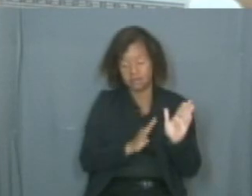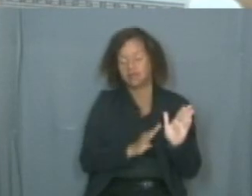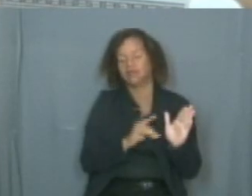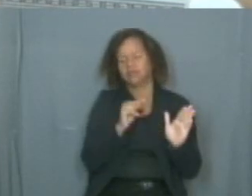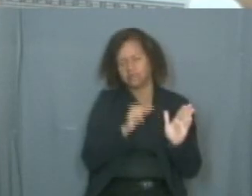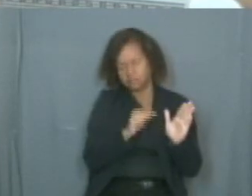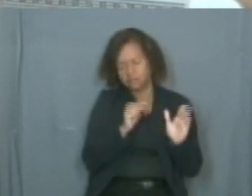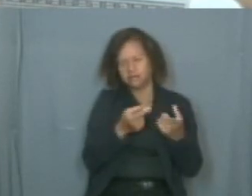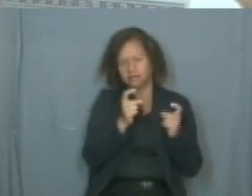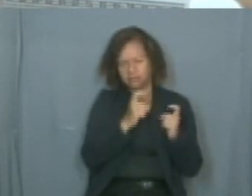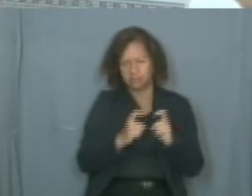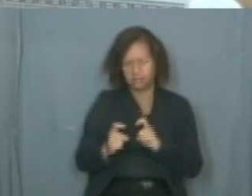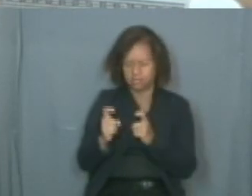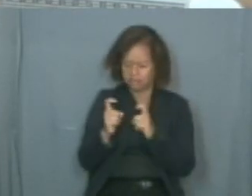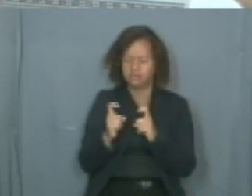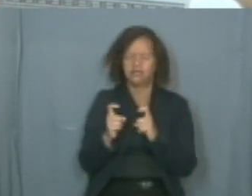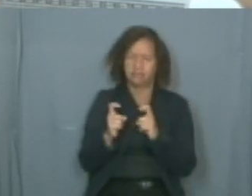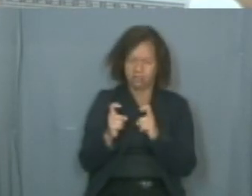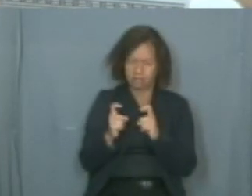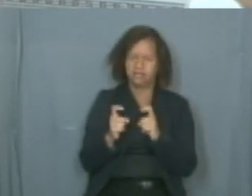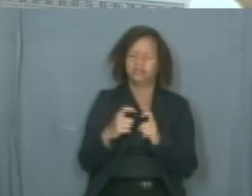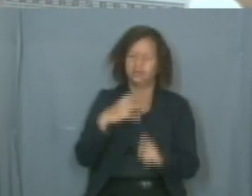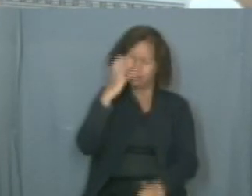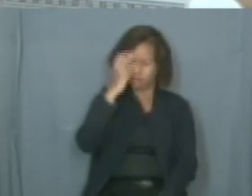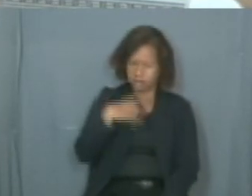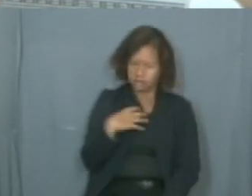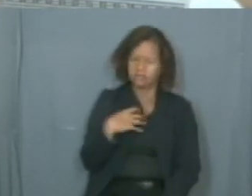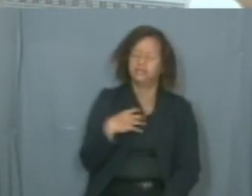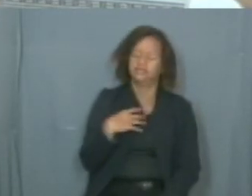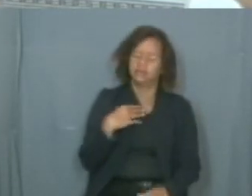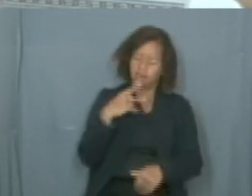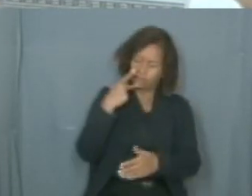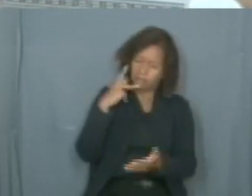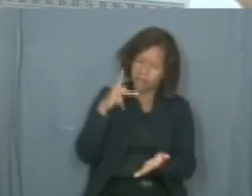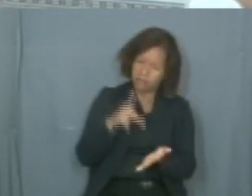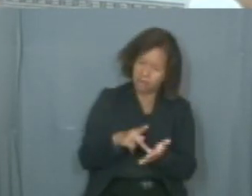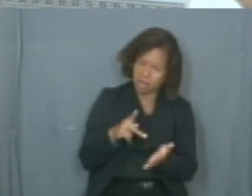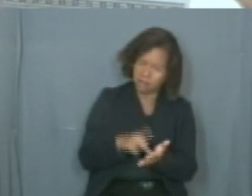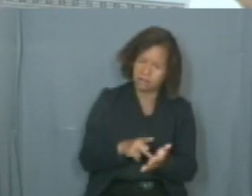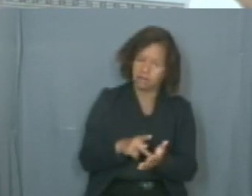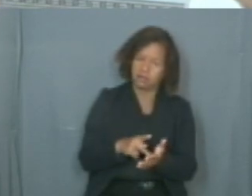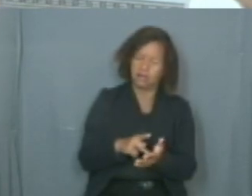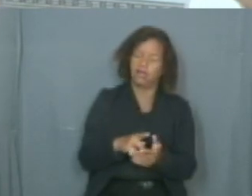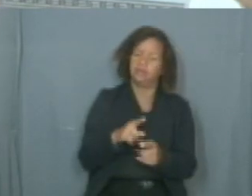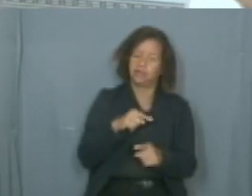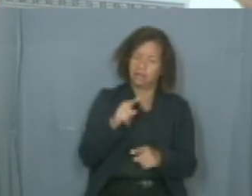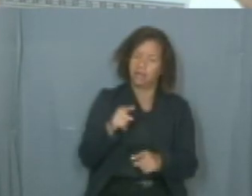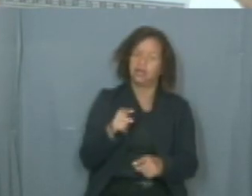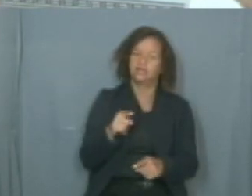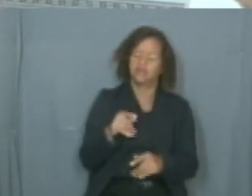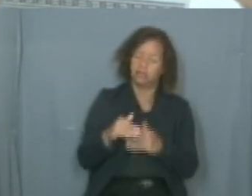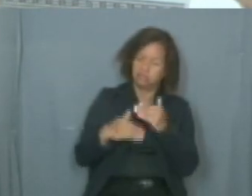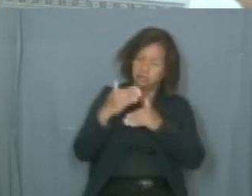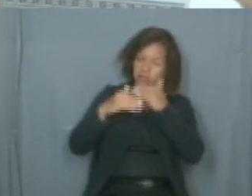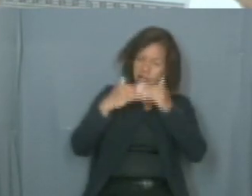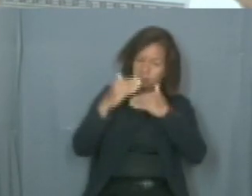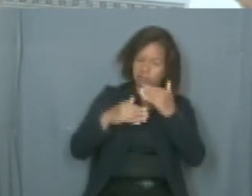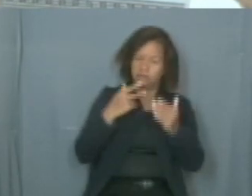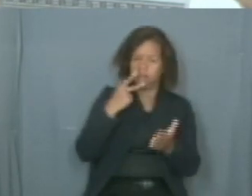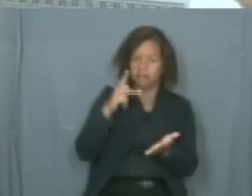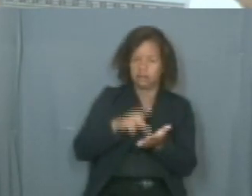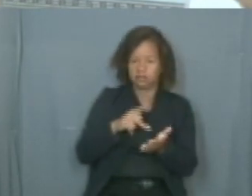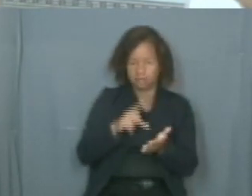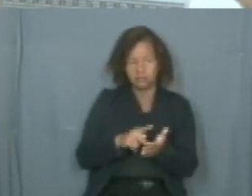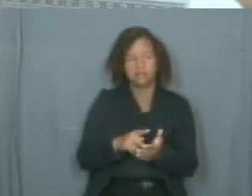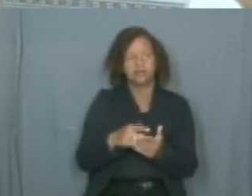essas discussões. Agora, discussões têm que ser feitas com seriedade, com verdade, porque é dessa forma que a gente cresce, falando a